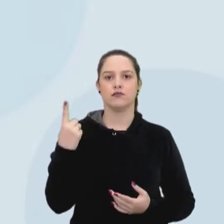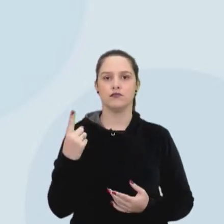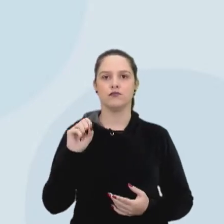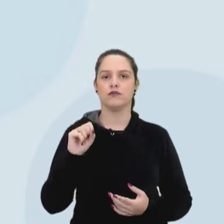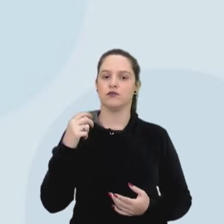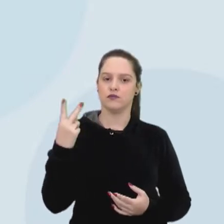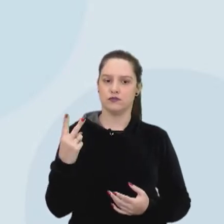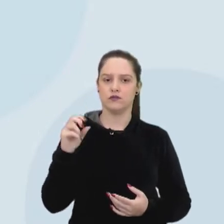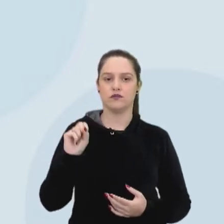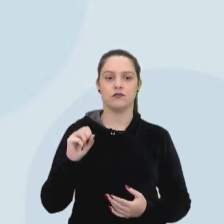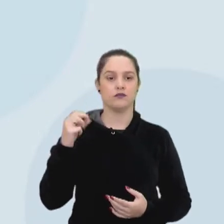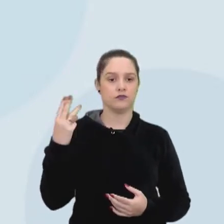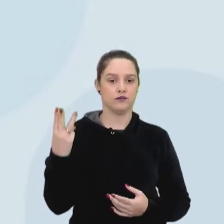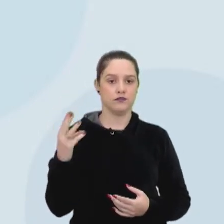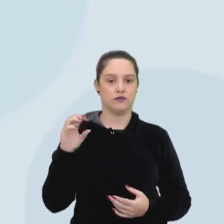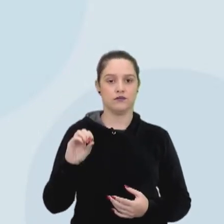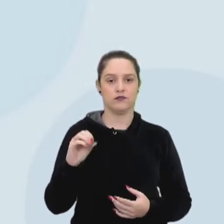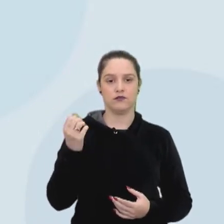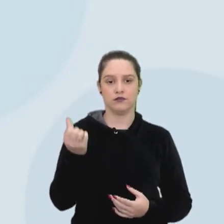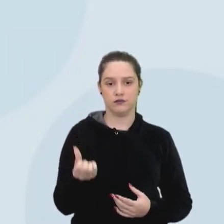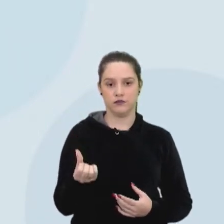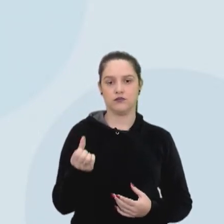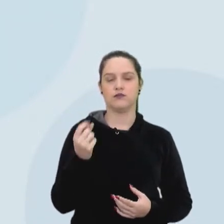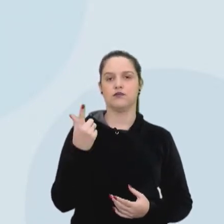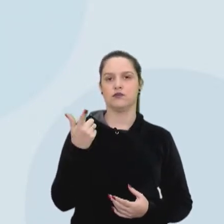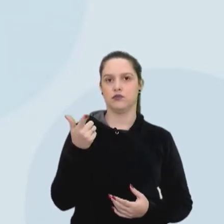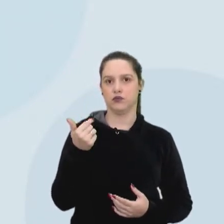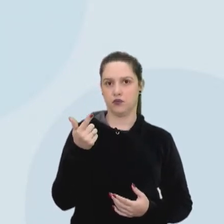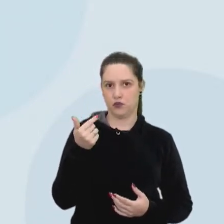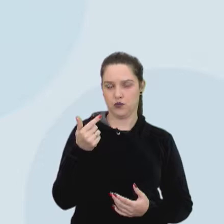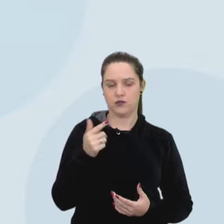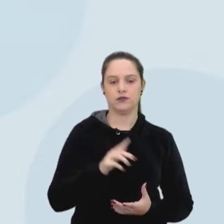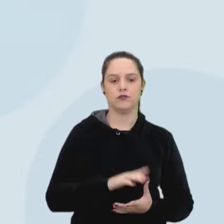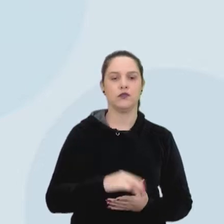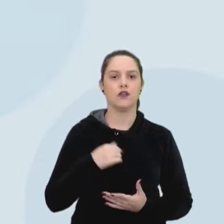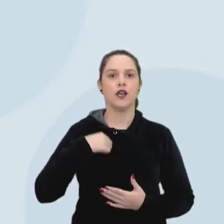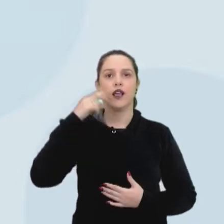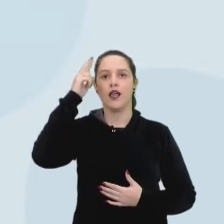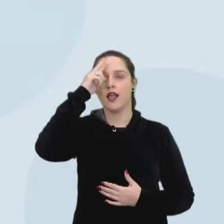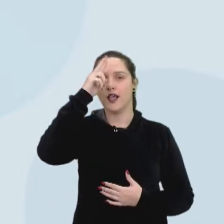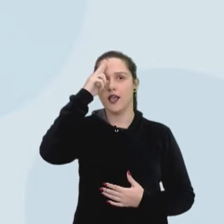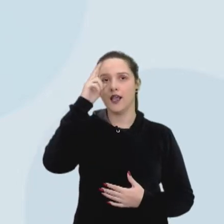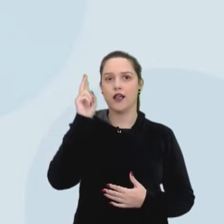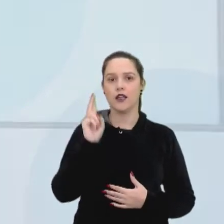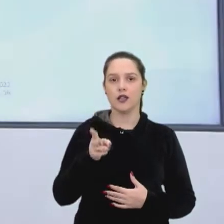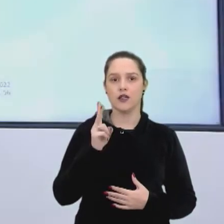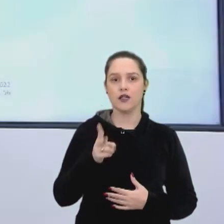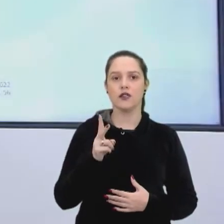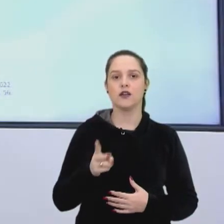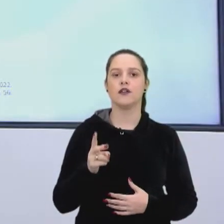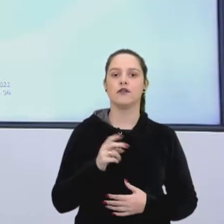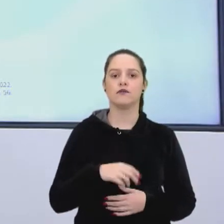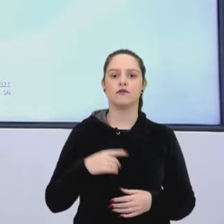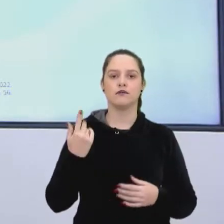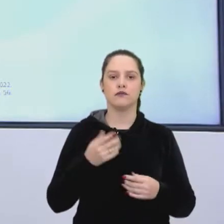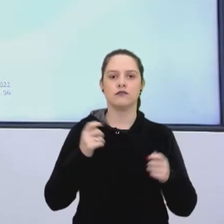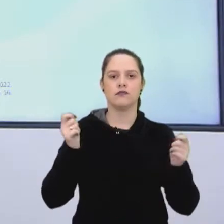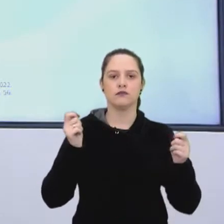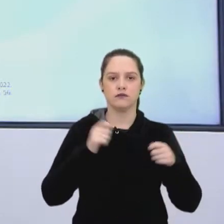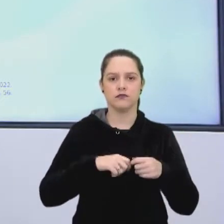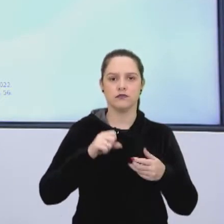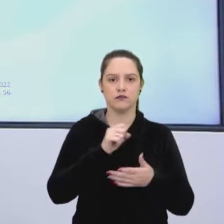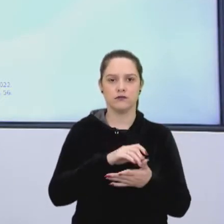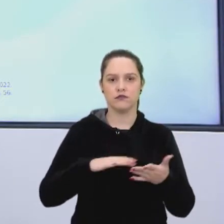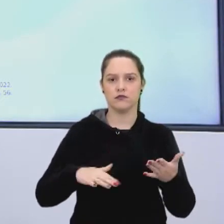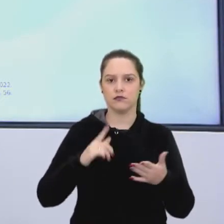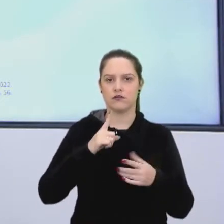02, 03, 06 e 12. Lembrando sempre que o descritivo das habilidades está aí no